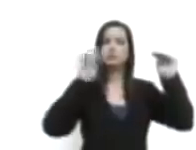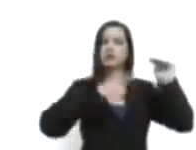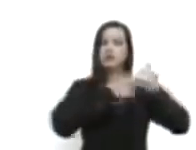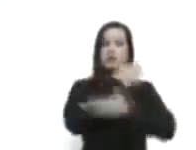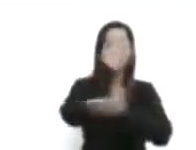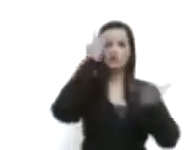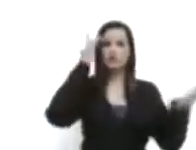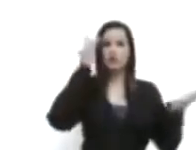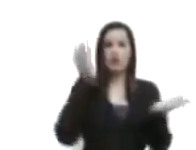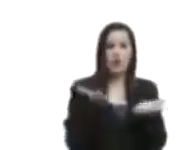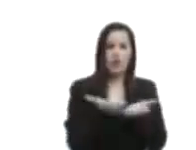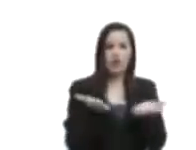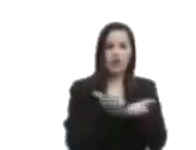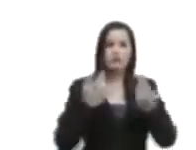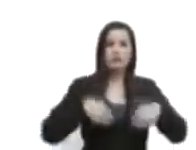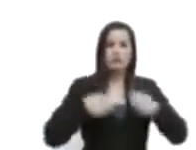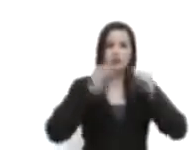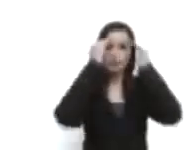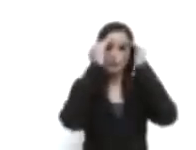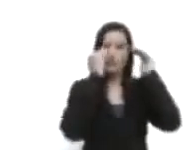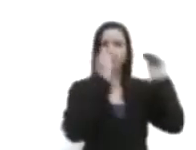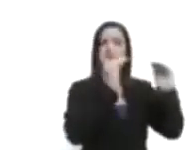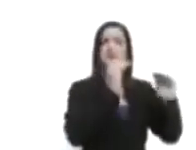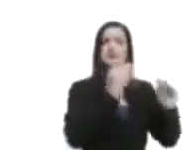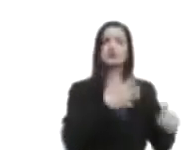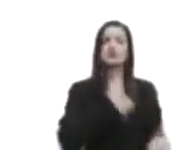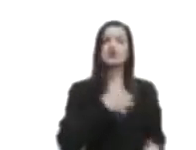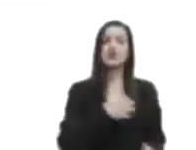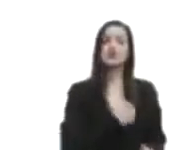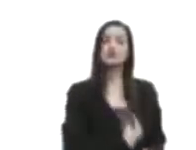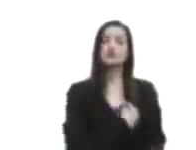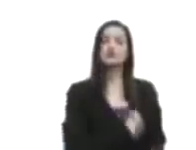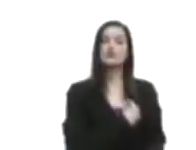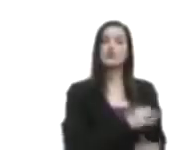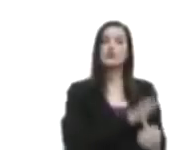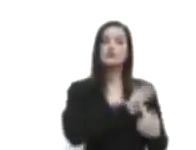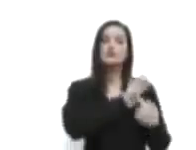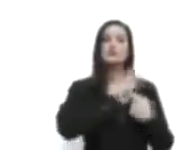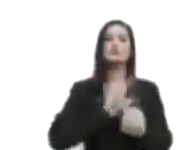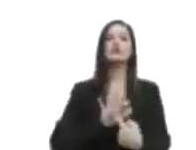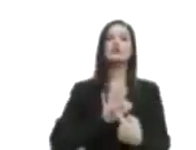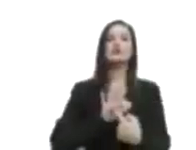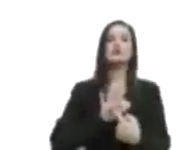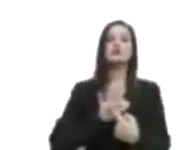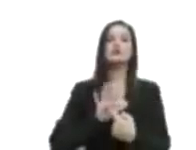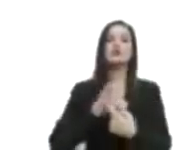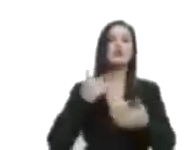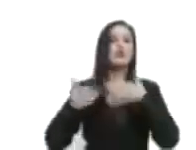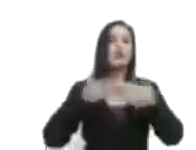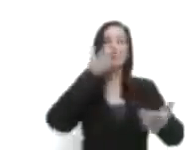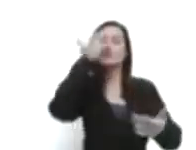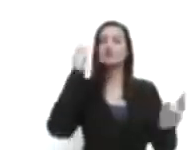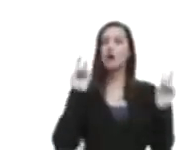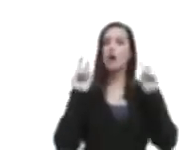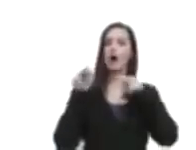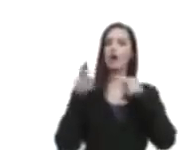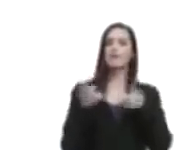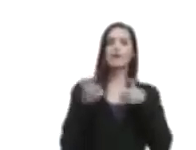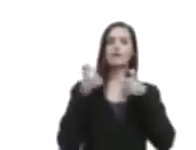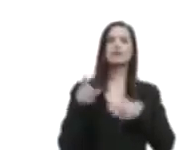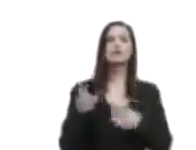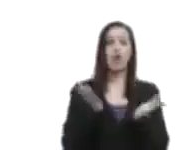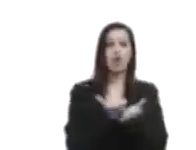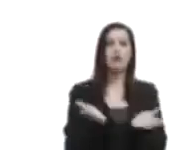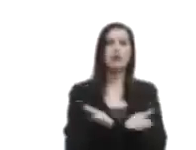o elevado estilo de vida que identifica, que faz o povo de Deus esse povo singular